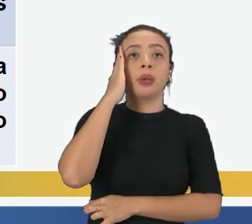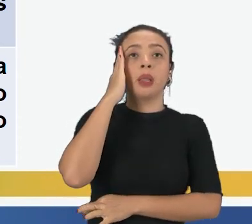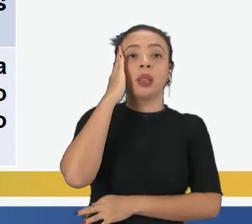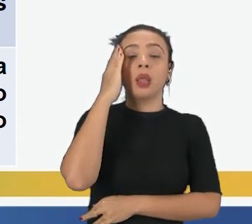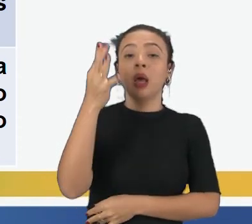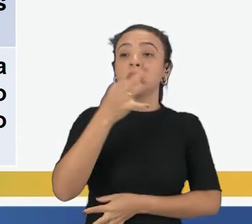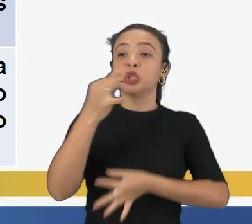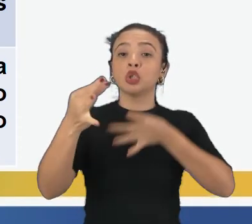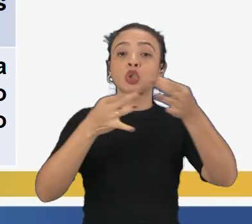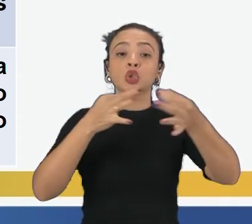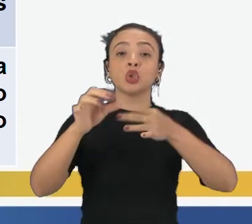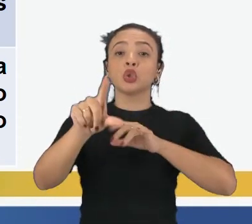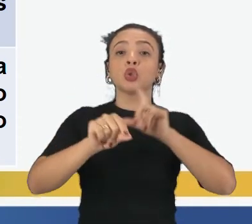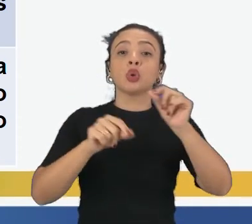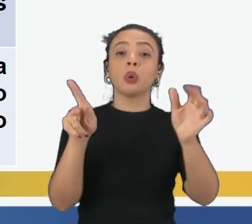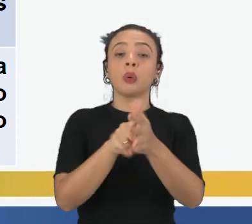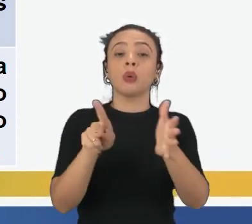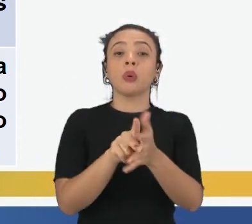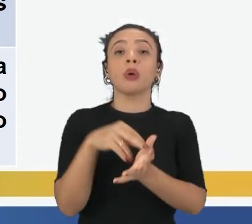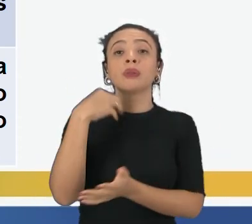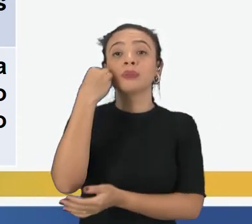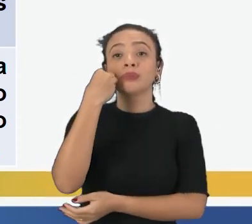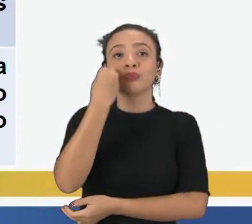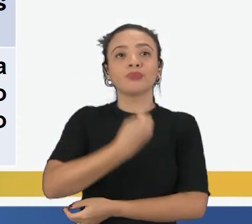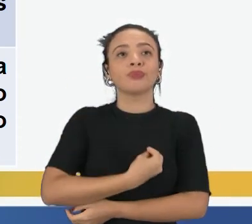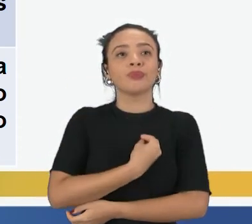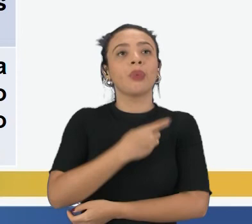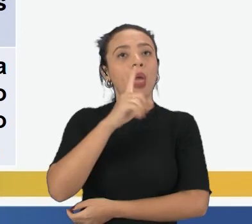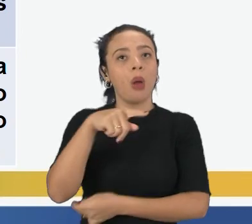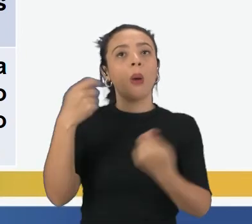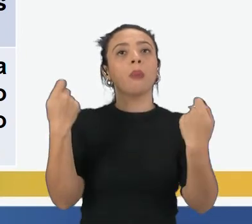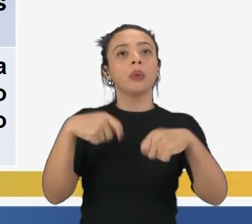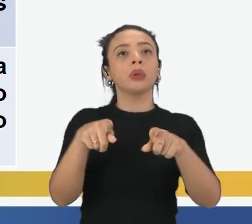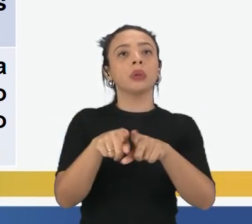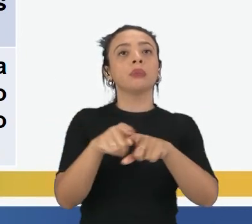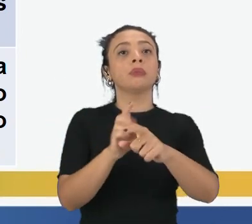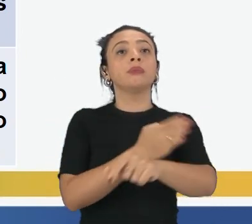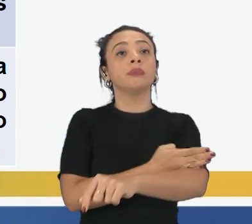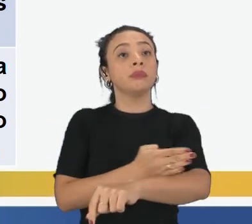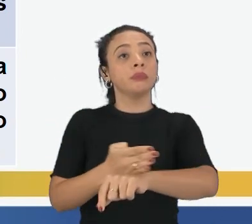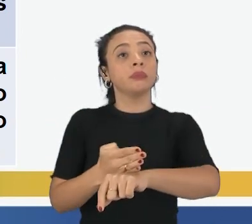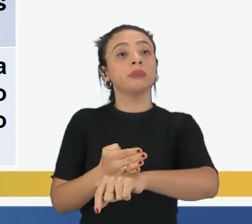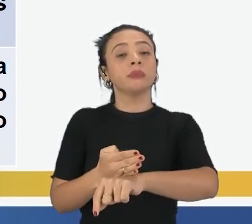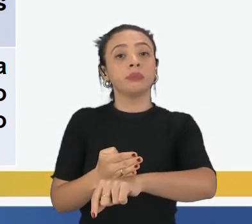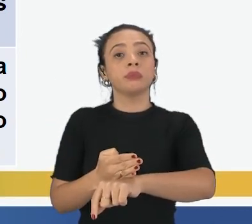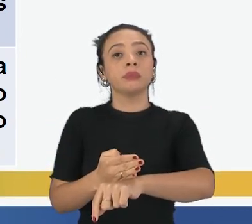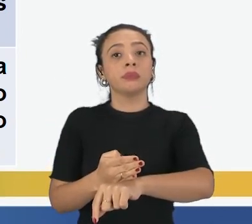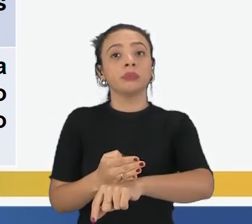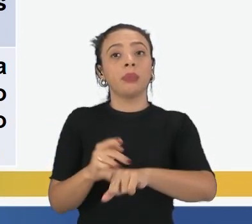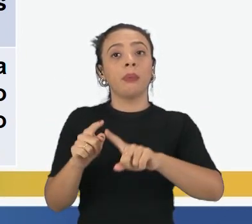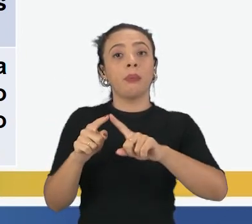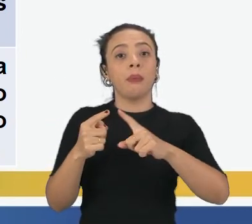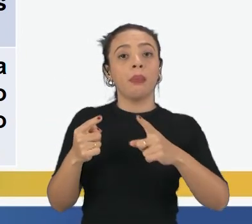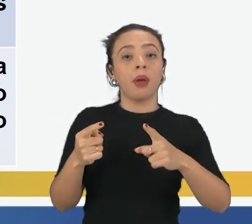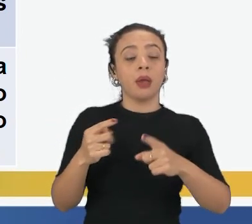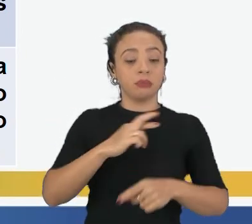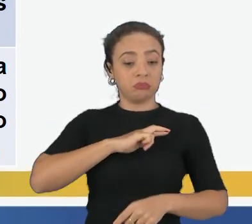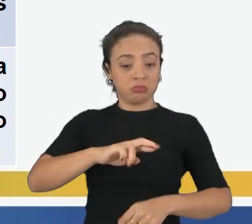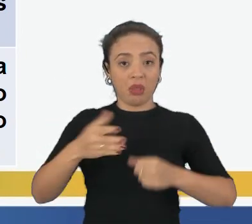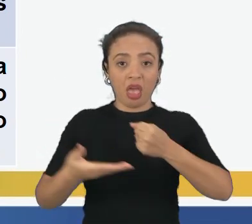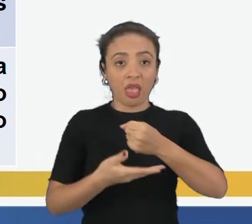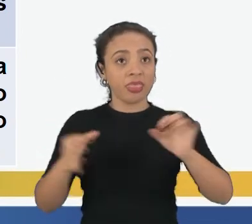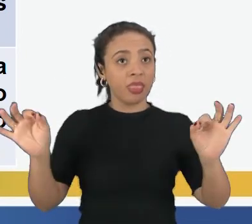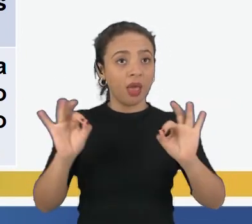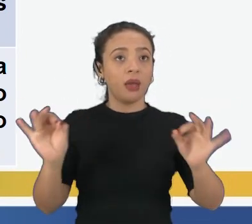na experiência individual de vida e isso é uma maneira de se comportar a mas sem nenhum fundamento religioso